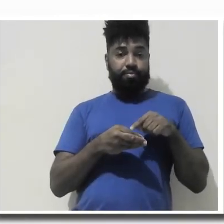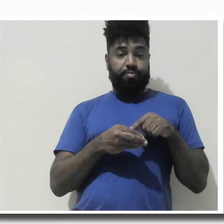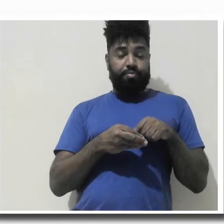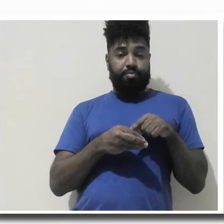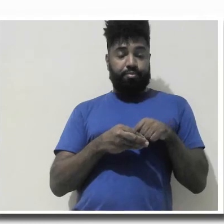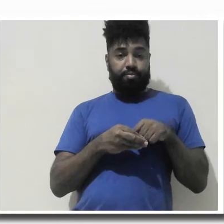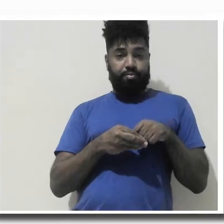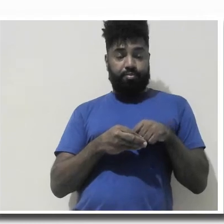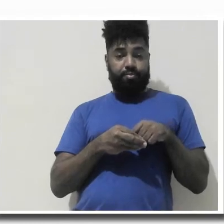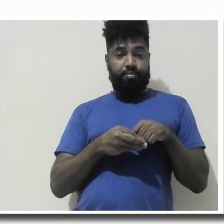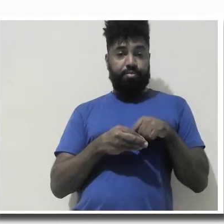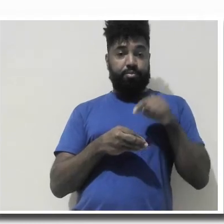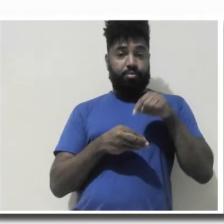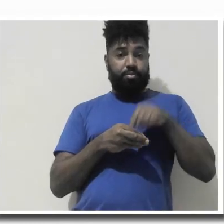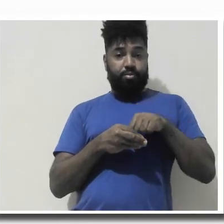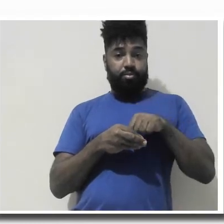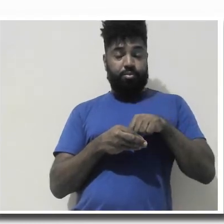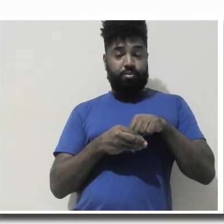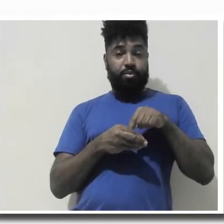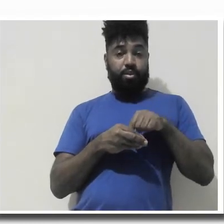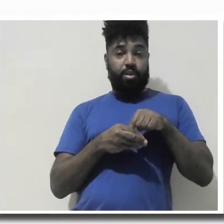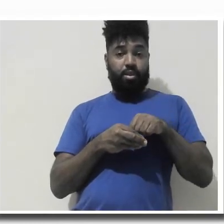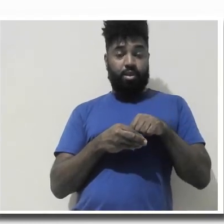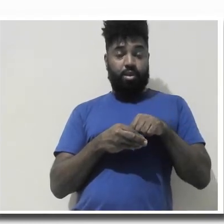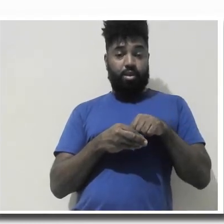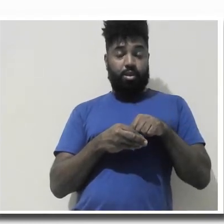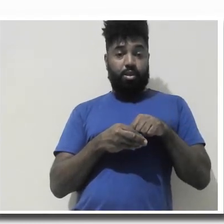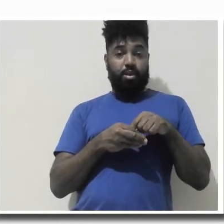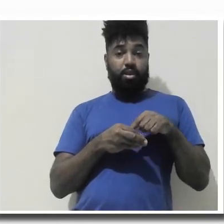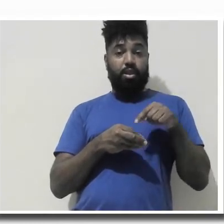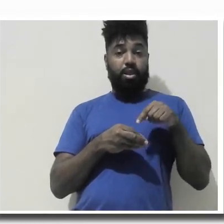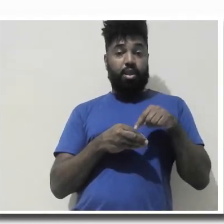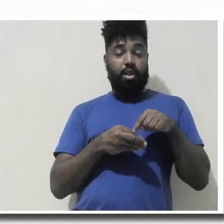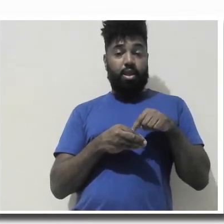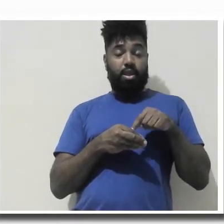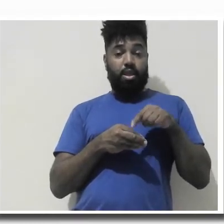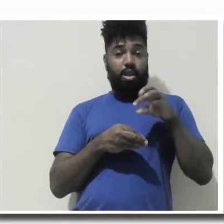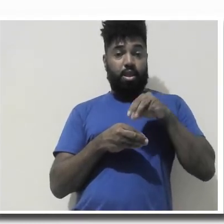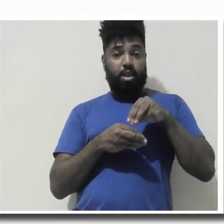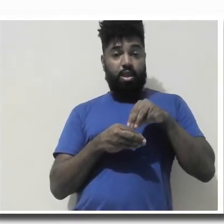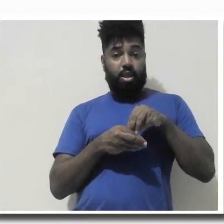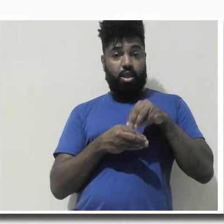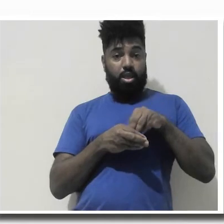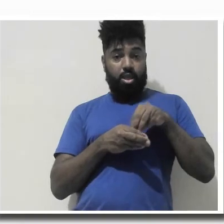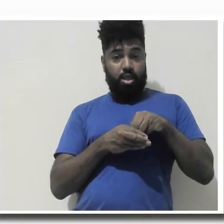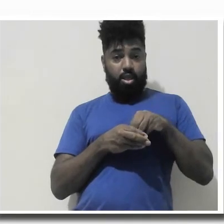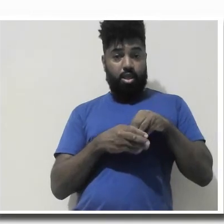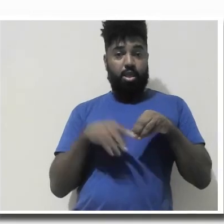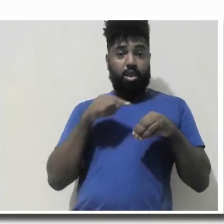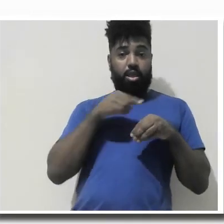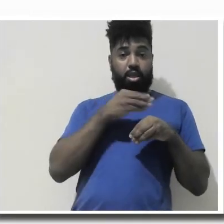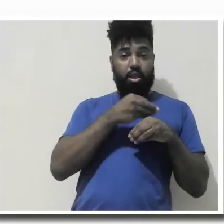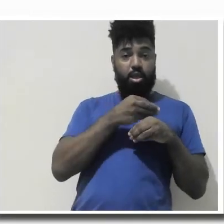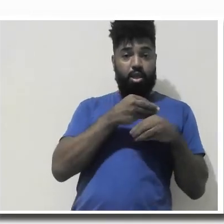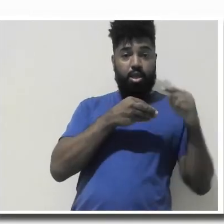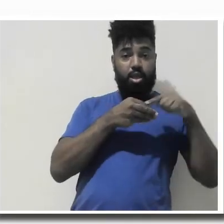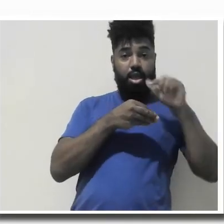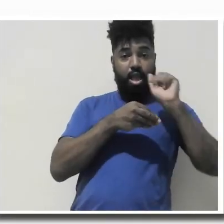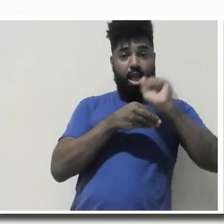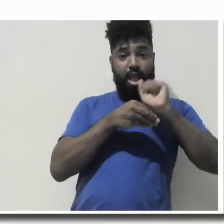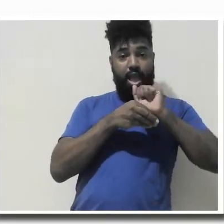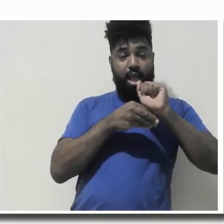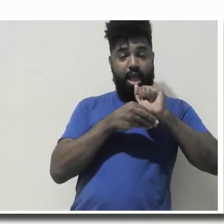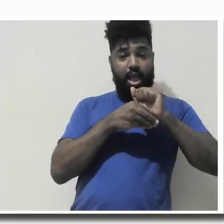é tudo que não está no conjunto que tem tudo que não está em A. Isso